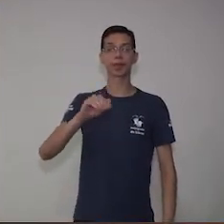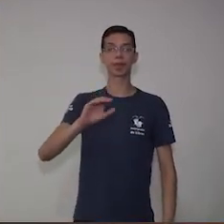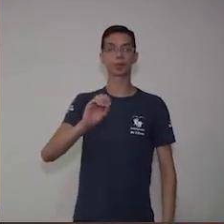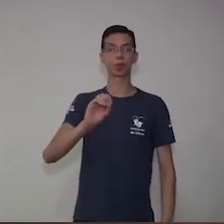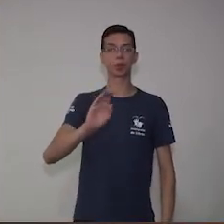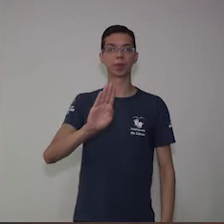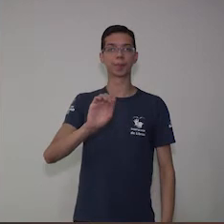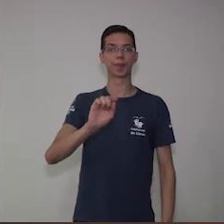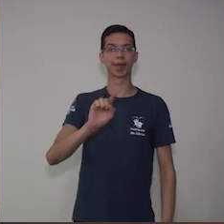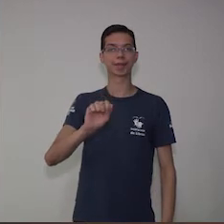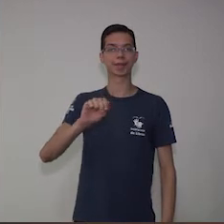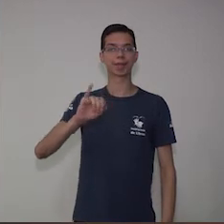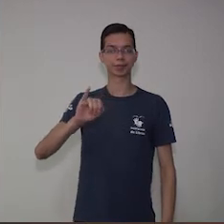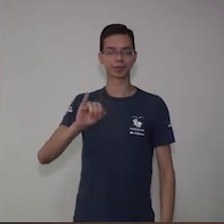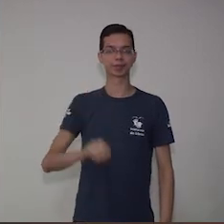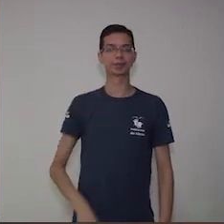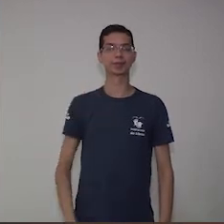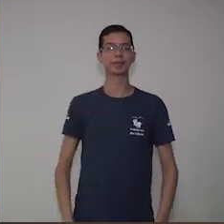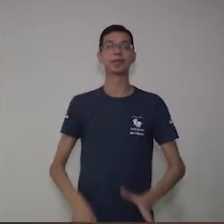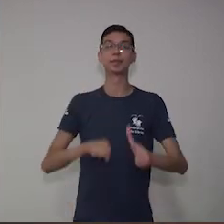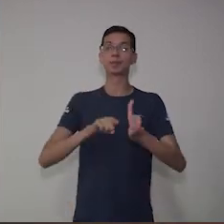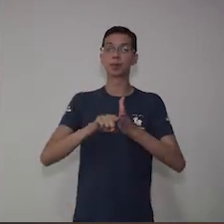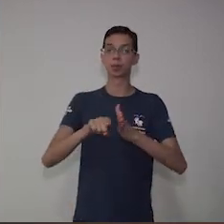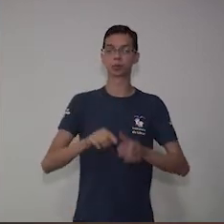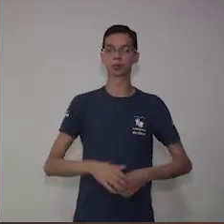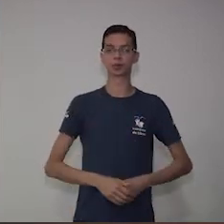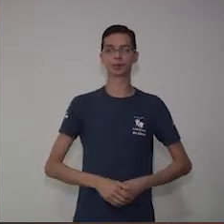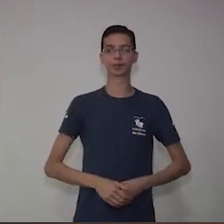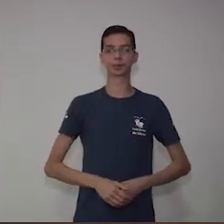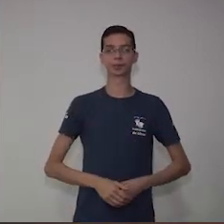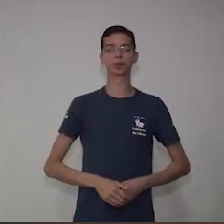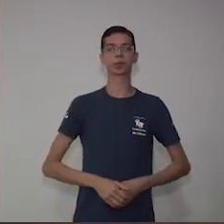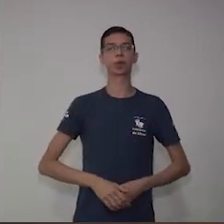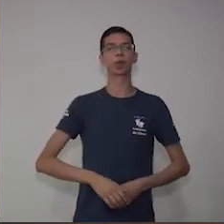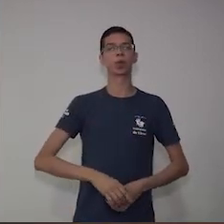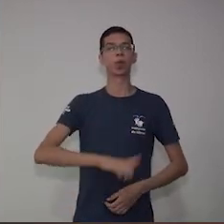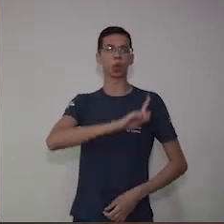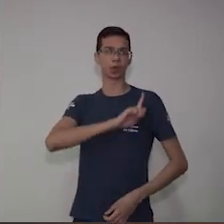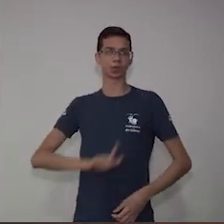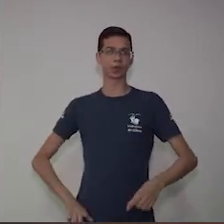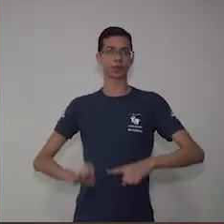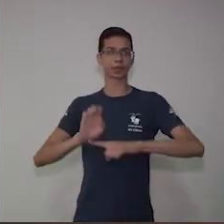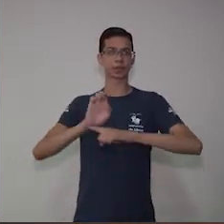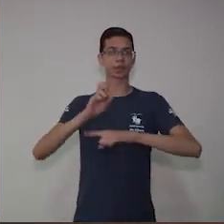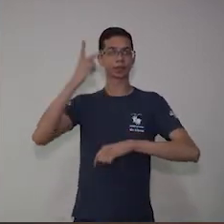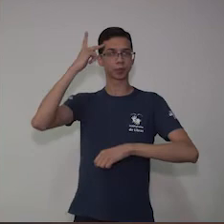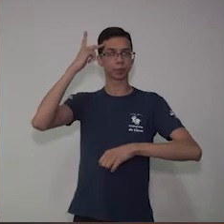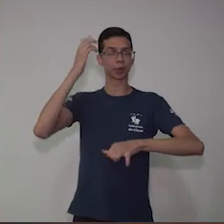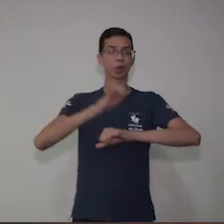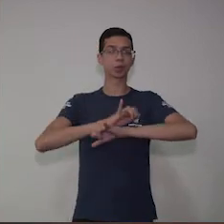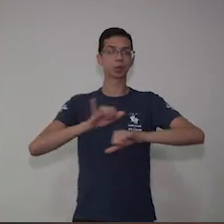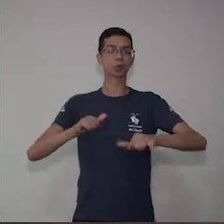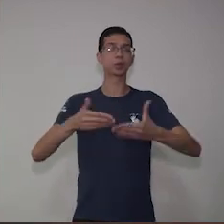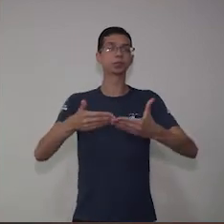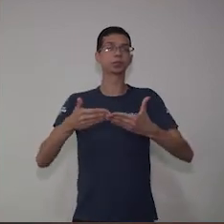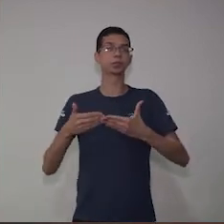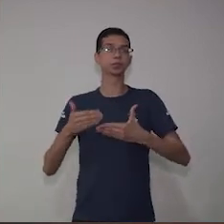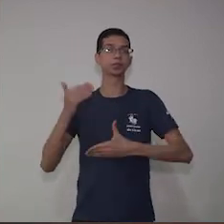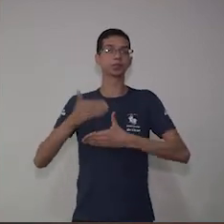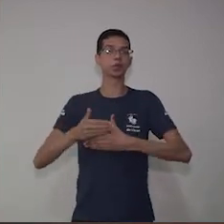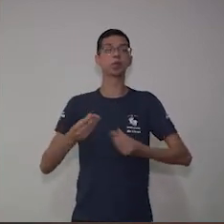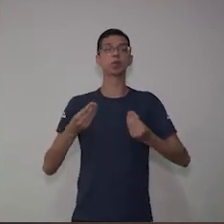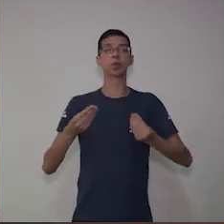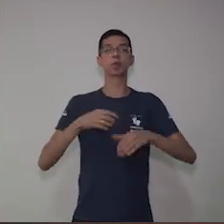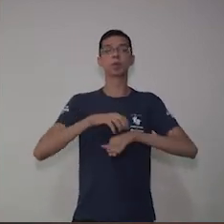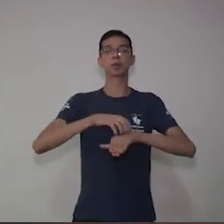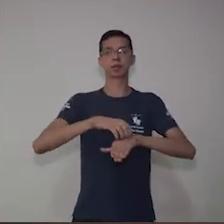Transporte. Com o toque de restrição anunciado pelo governo do Estado de São Paulo, como ficarão os transportes